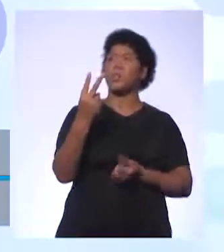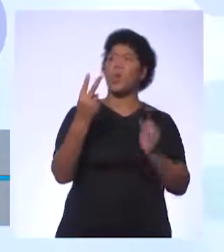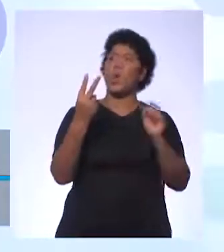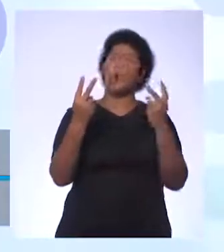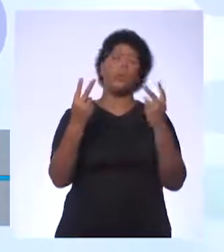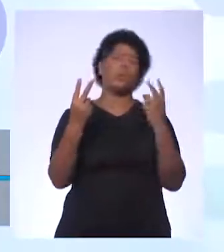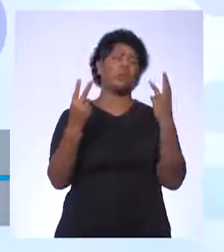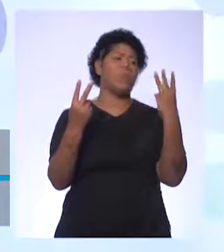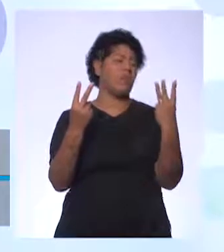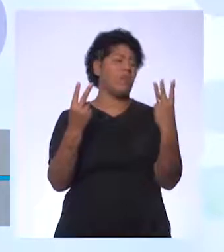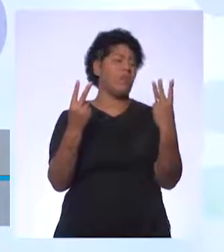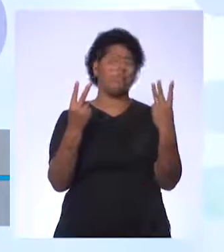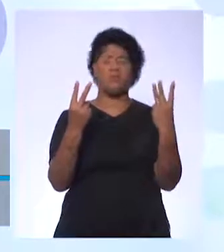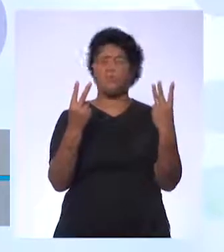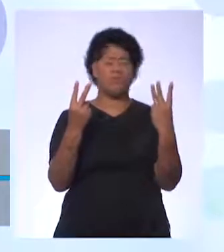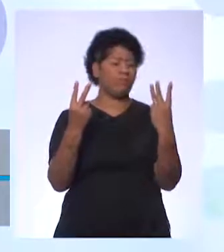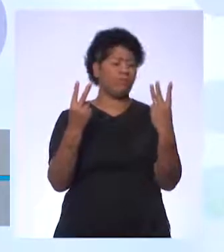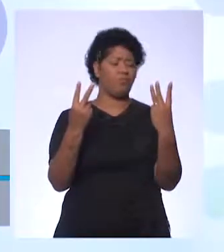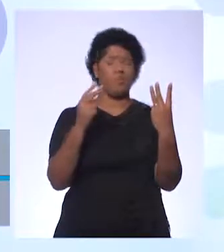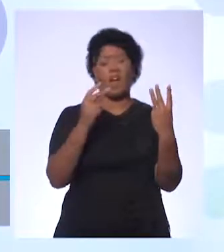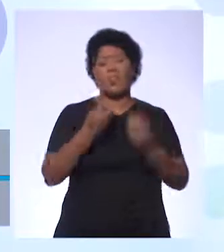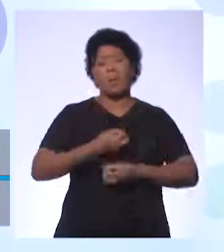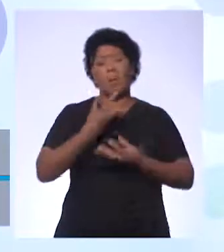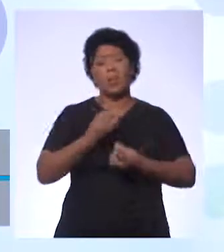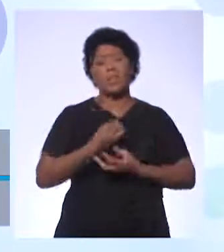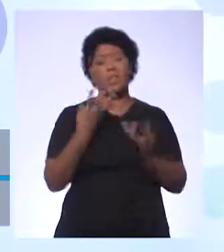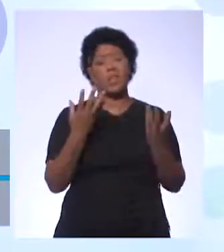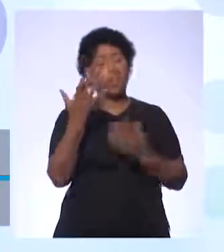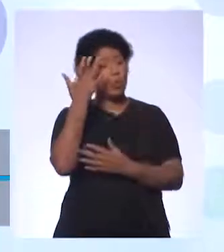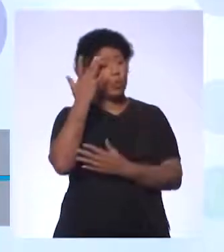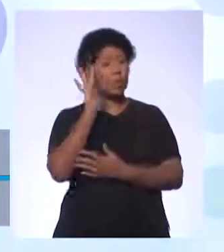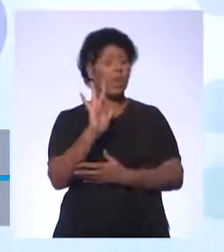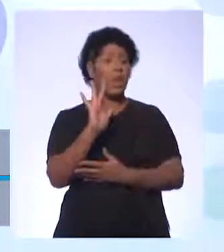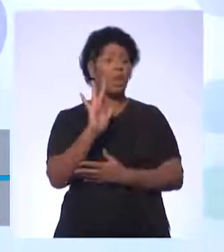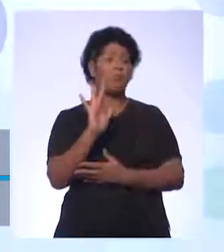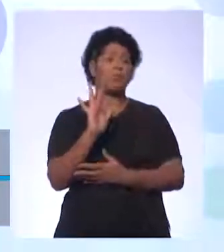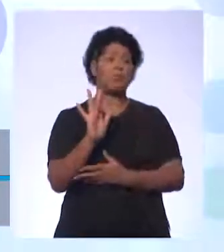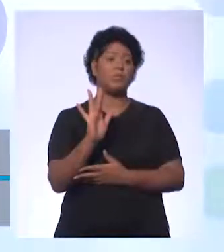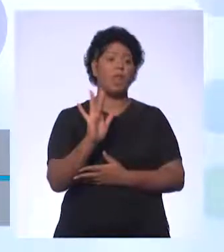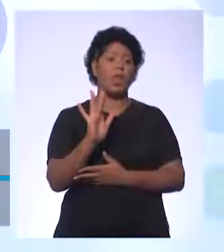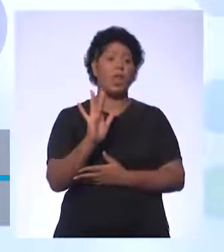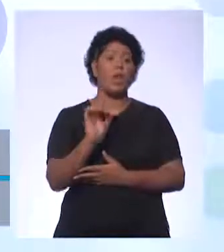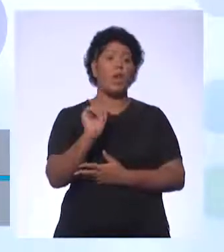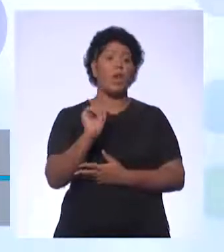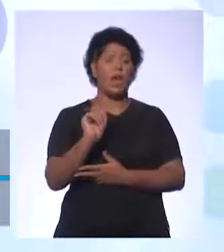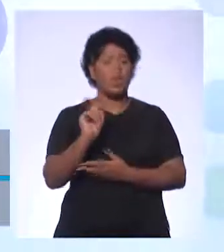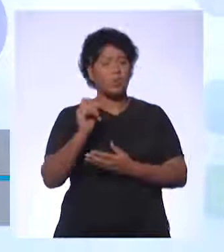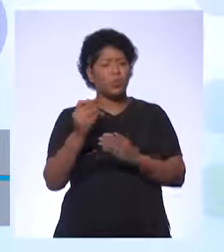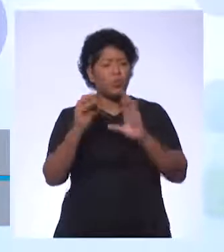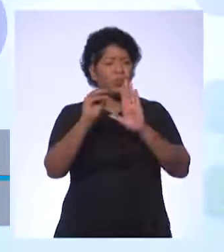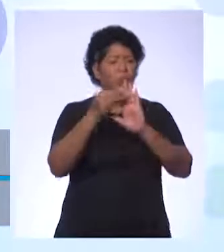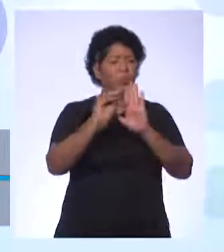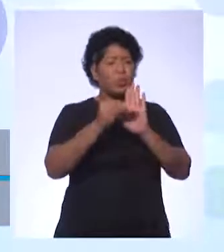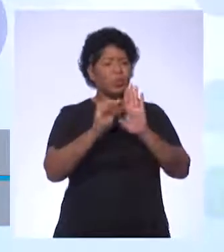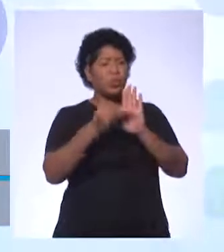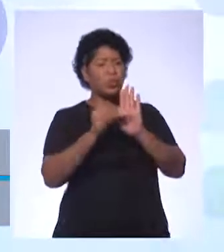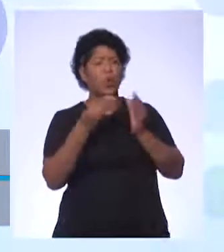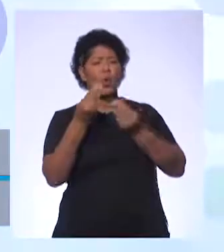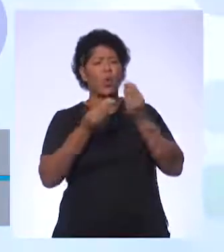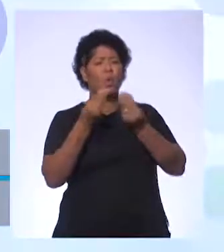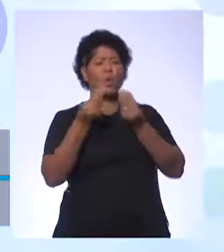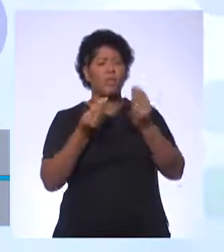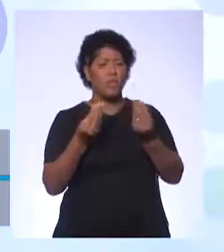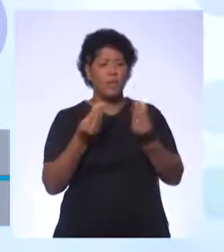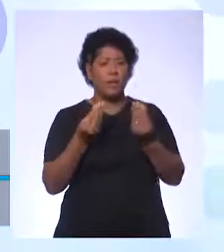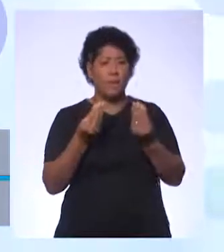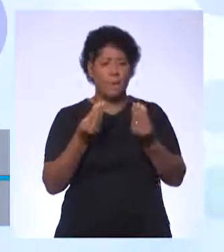a mais? Eu vou fazer uma paródia? Não. Eu vou deixar desse jeito mesmo, eu quero acrescentar algo. Como serão esses personagens? Eles serão